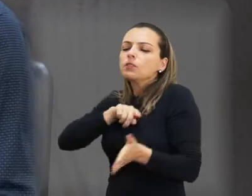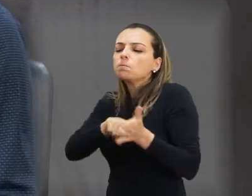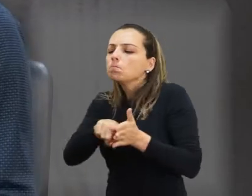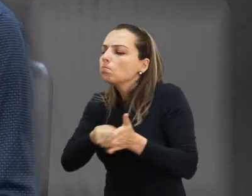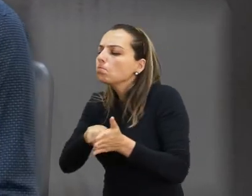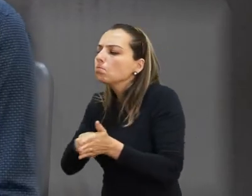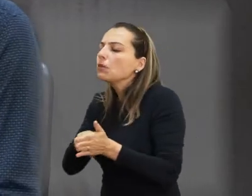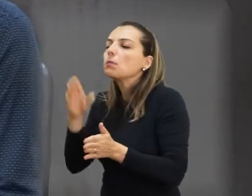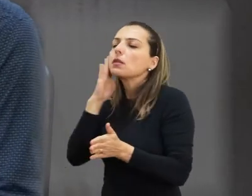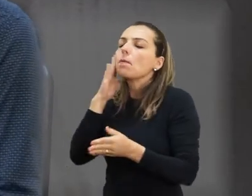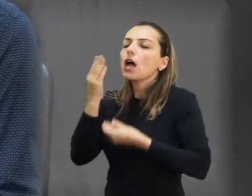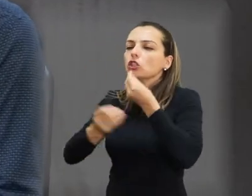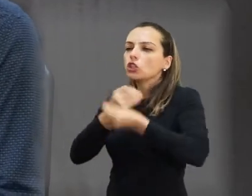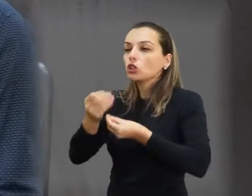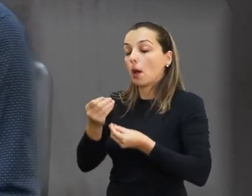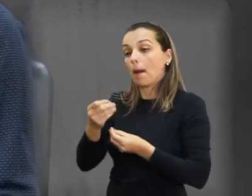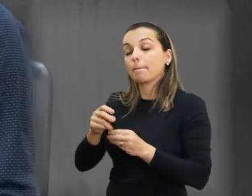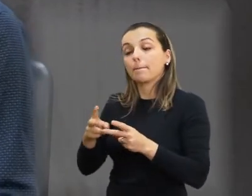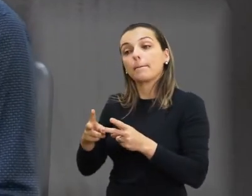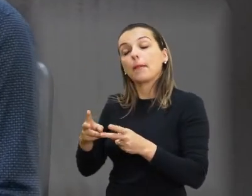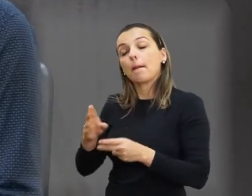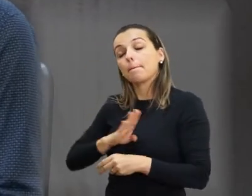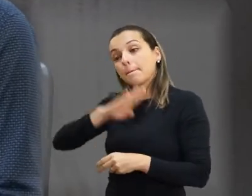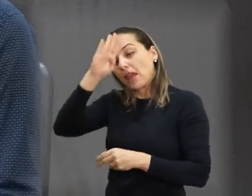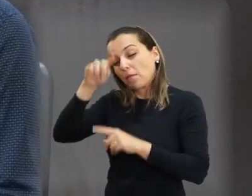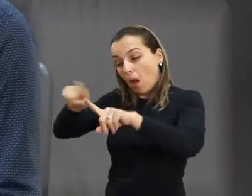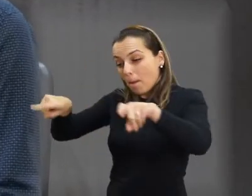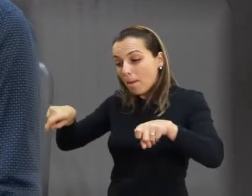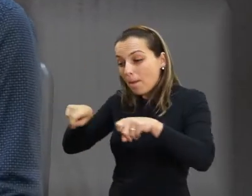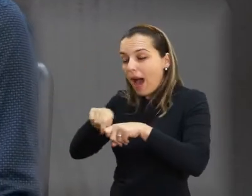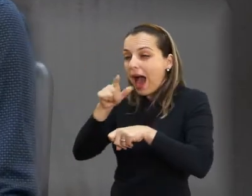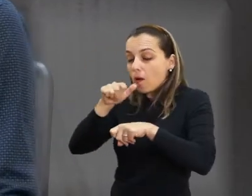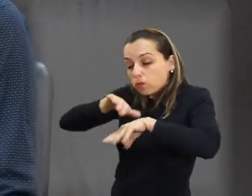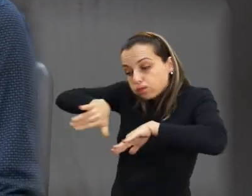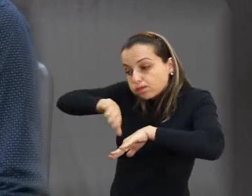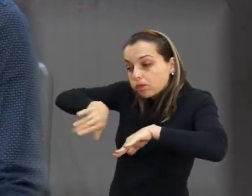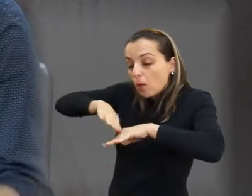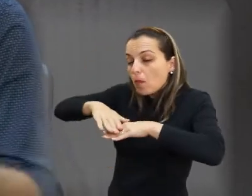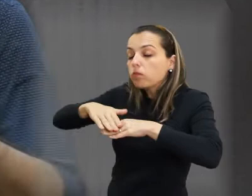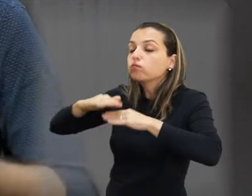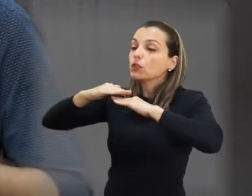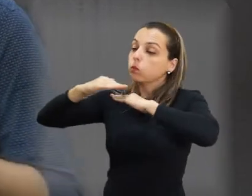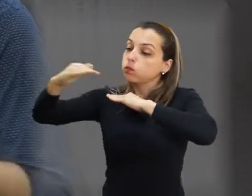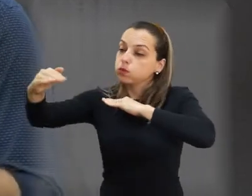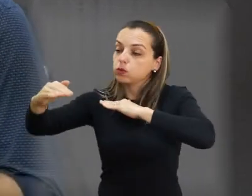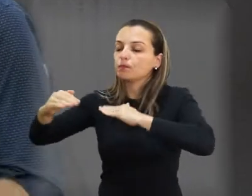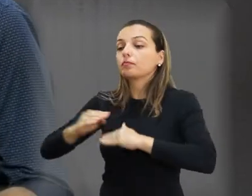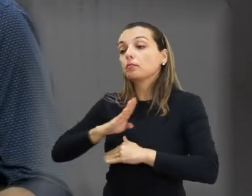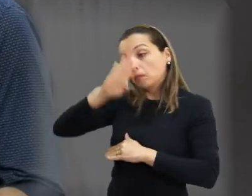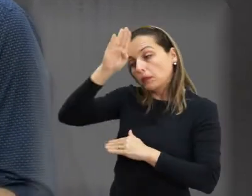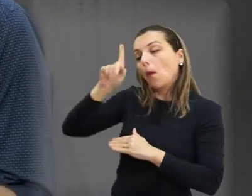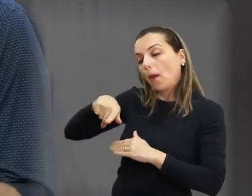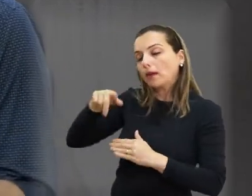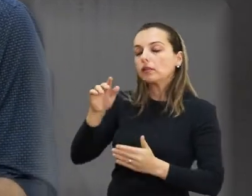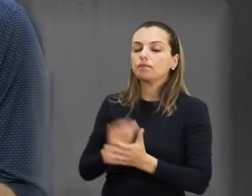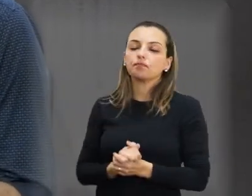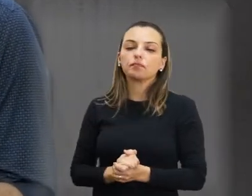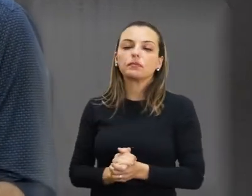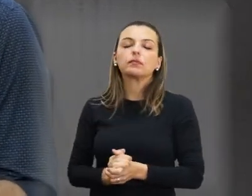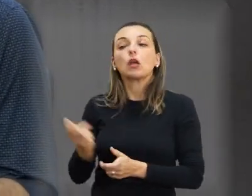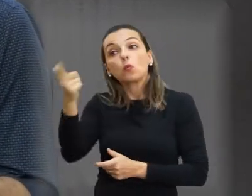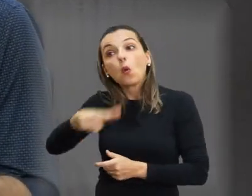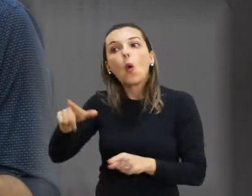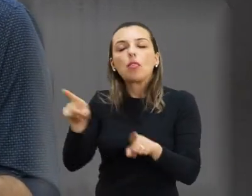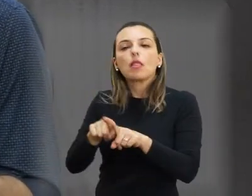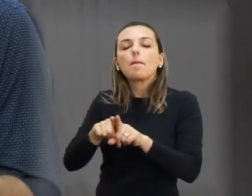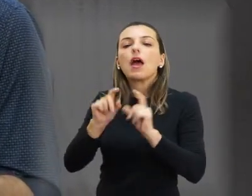ter problemas, principalmente da piscina, que foi coberta logo em seguida antes das crianças entrarem. Então isso é o principal. E um outro também que eu gostaria de falar, que foi muito